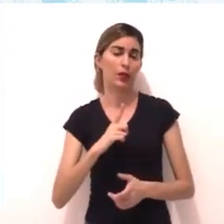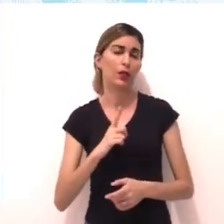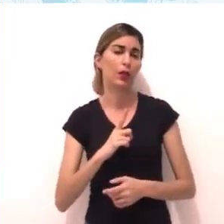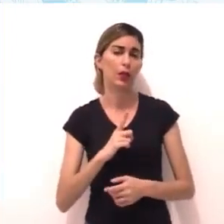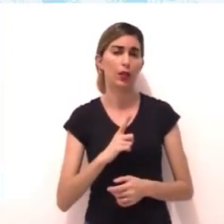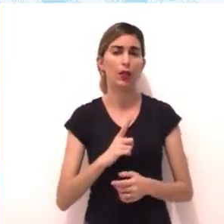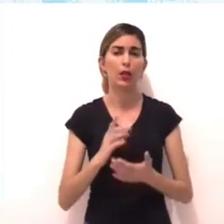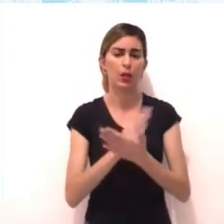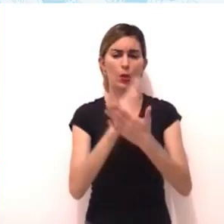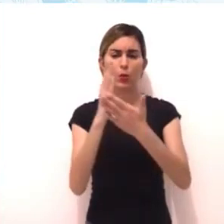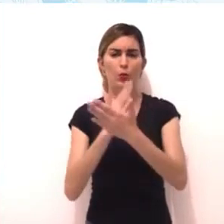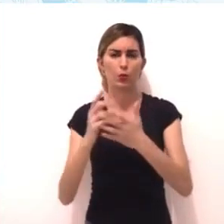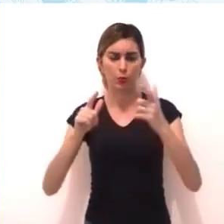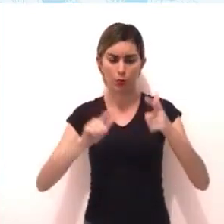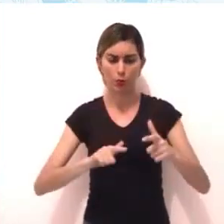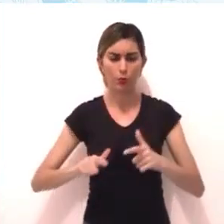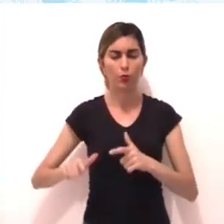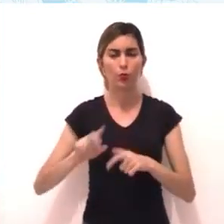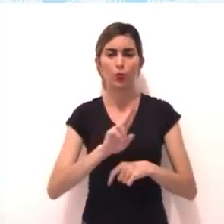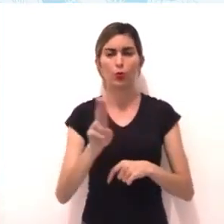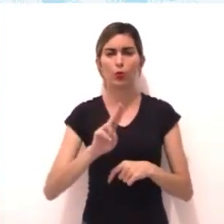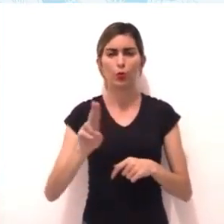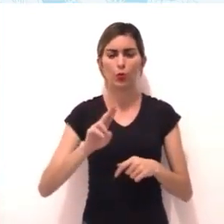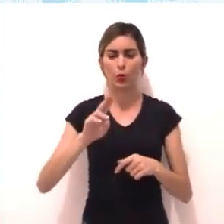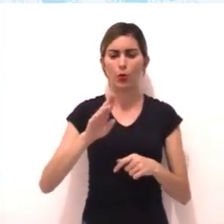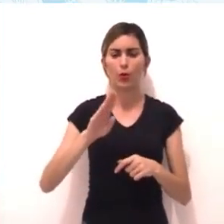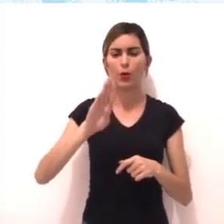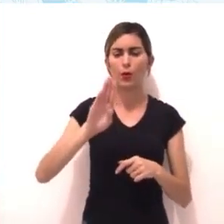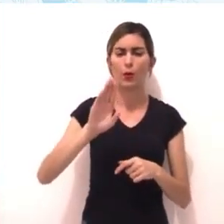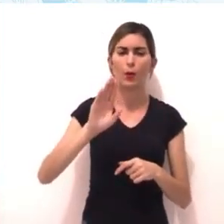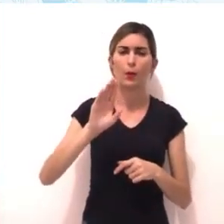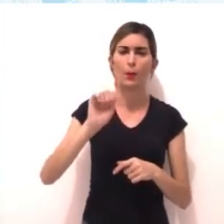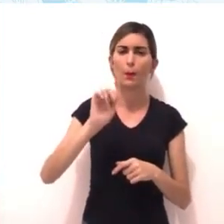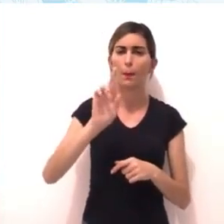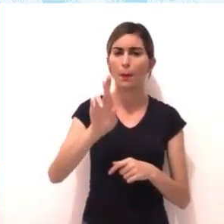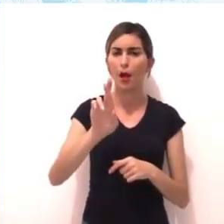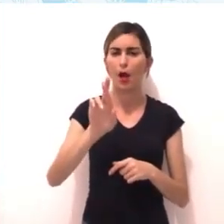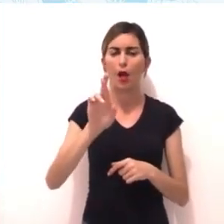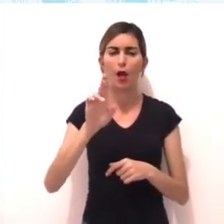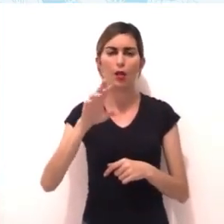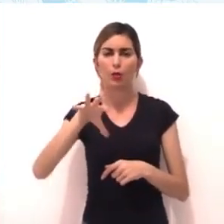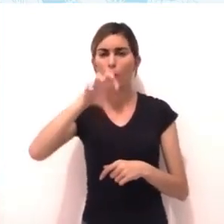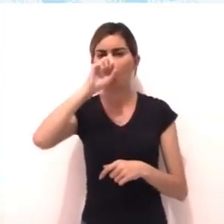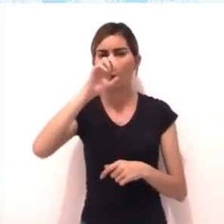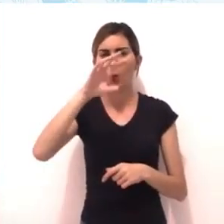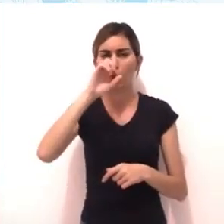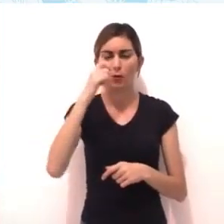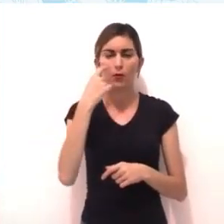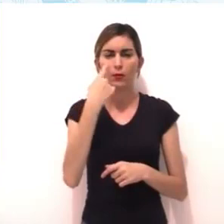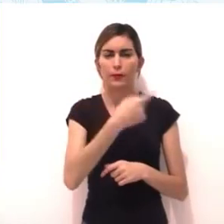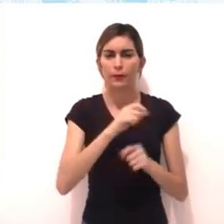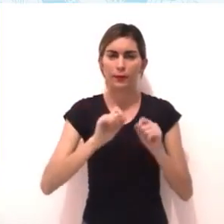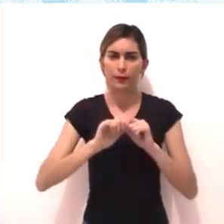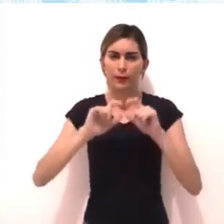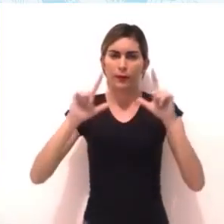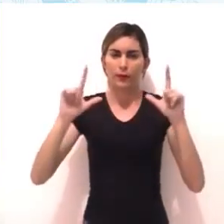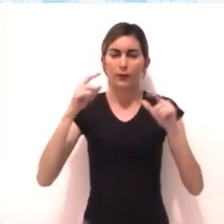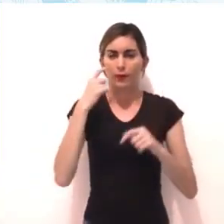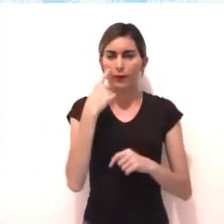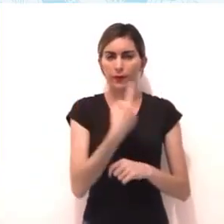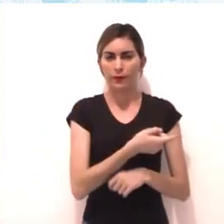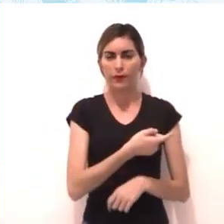existe alguns estabelecimentos chamados de bar de oxigênio, onde vocês estão vendo na imagem aí ao lado, Ox